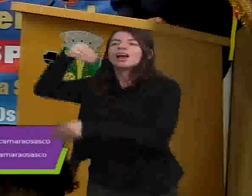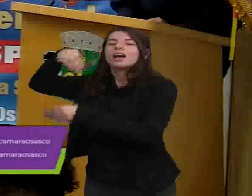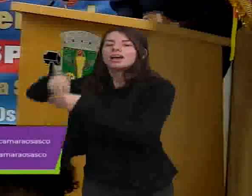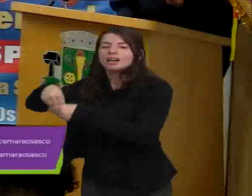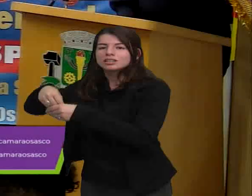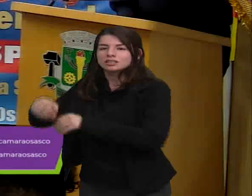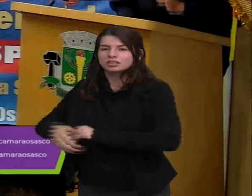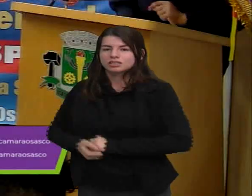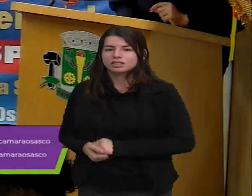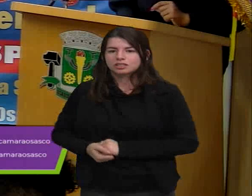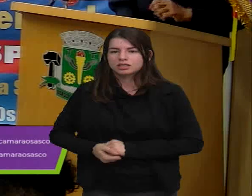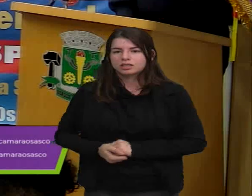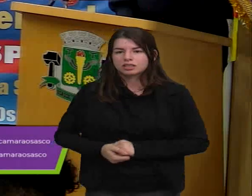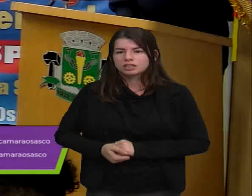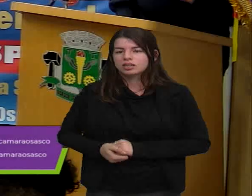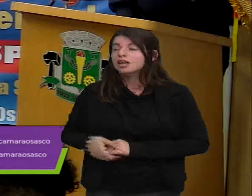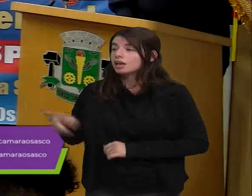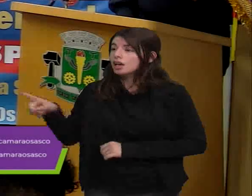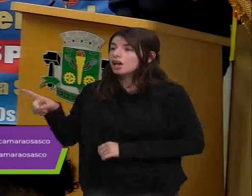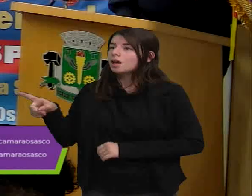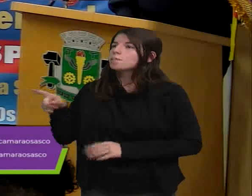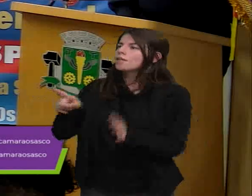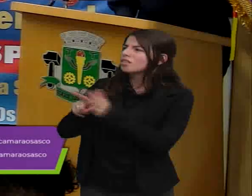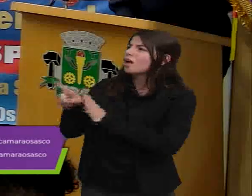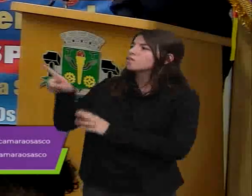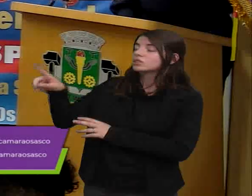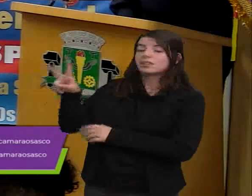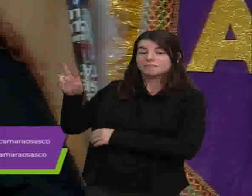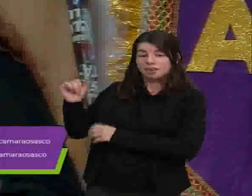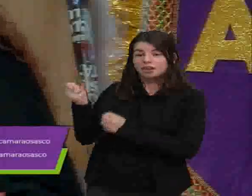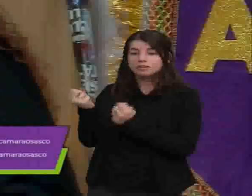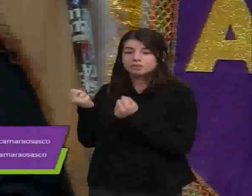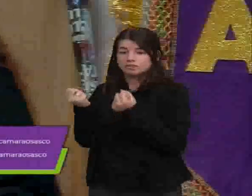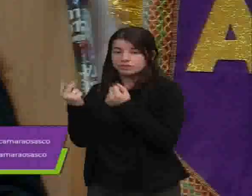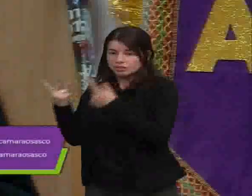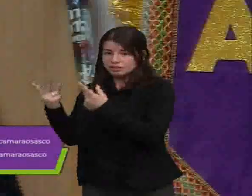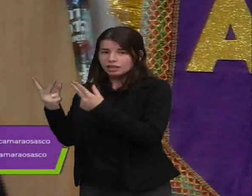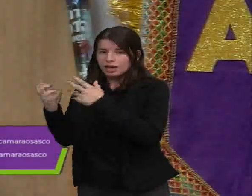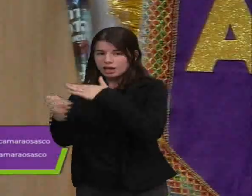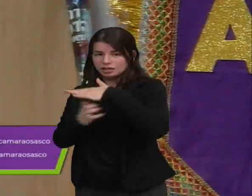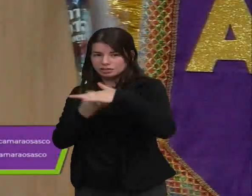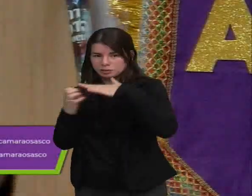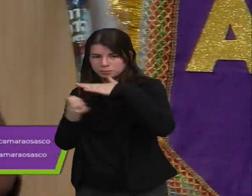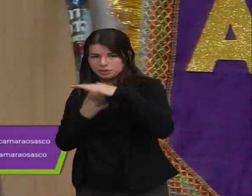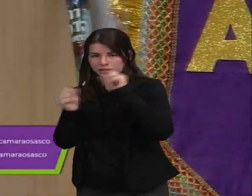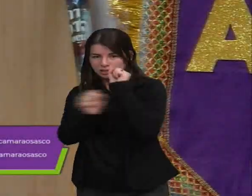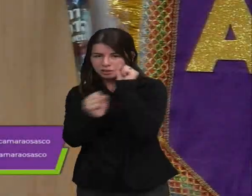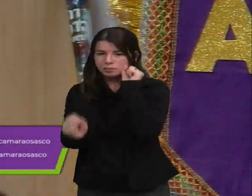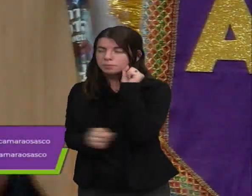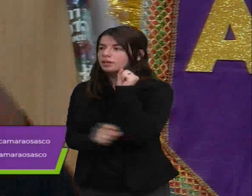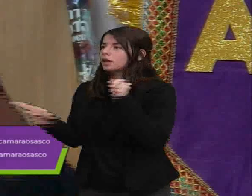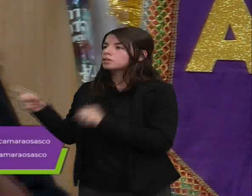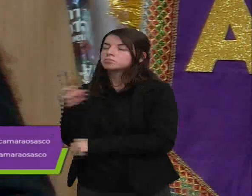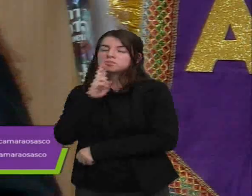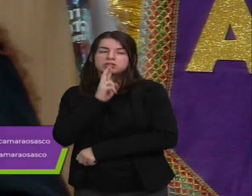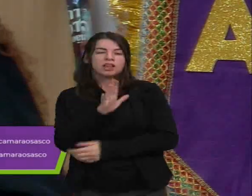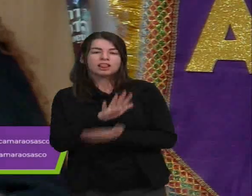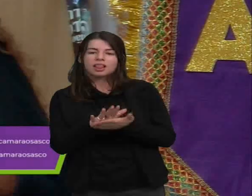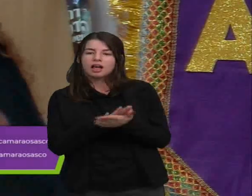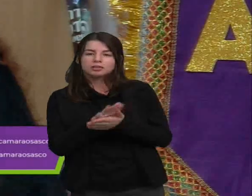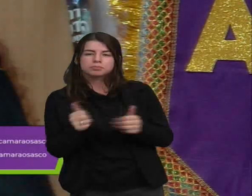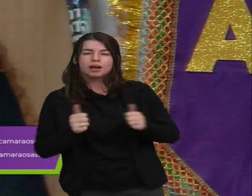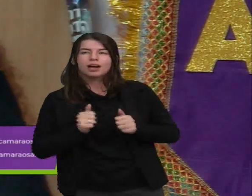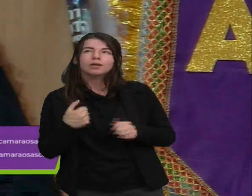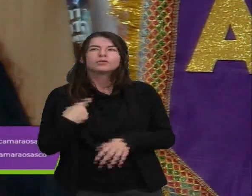negou a privatização da Sabesp ele foi muito questionado dava um pouco de respostas evasivas dizia que ia estudar o caso mas a gente sabe